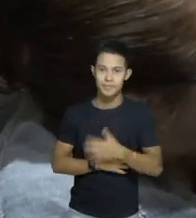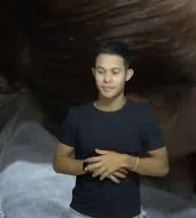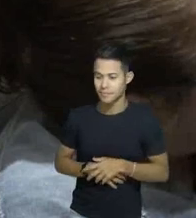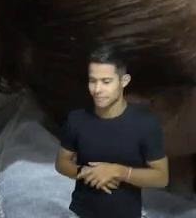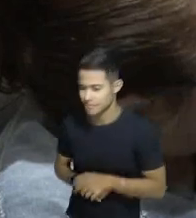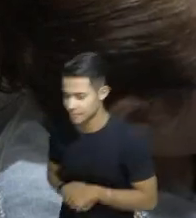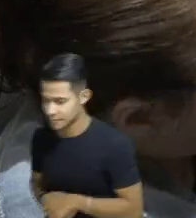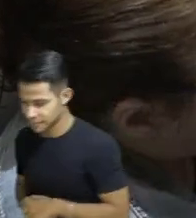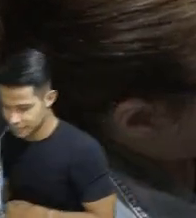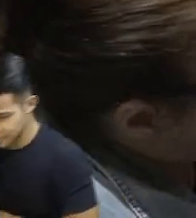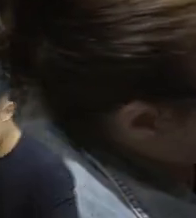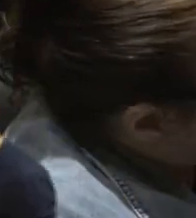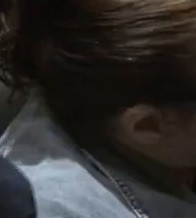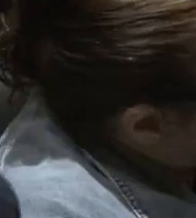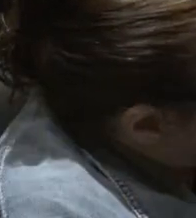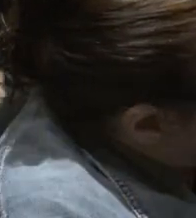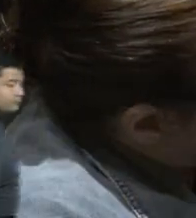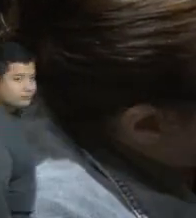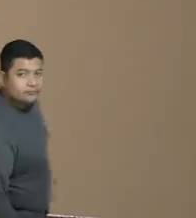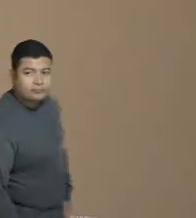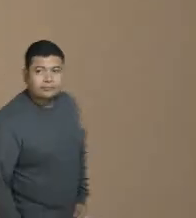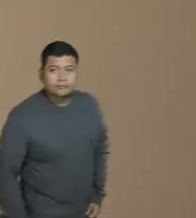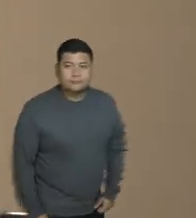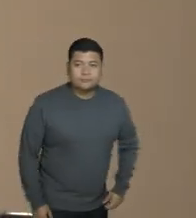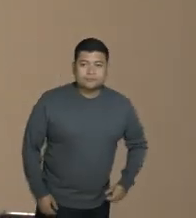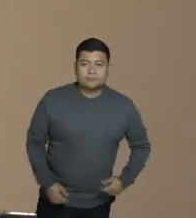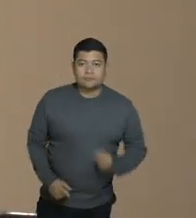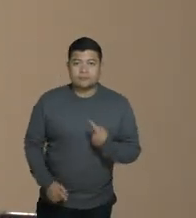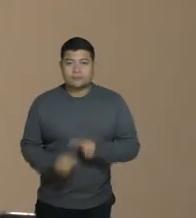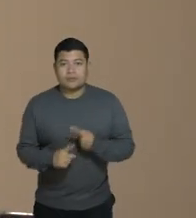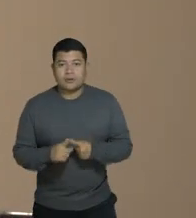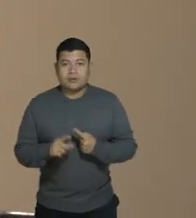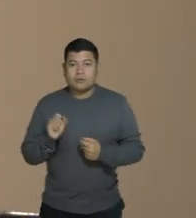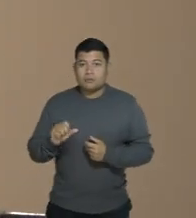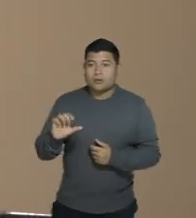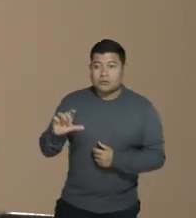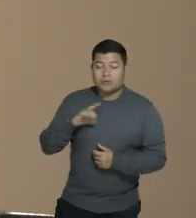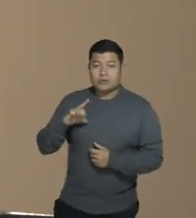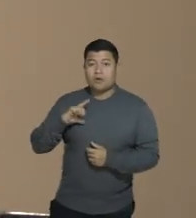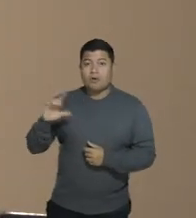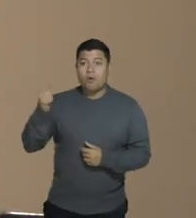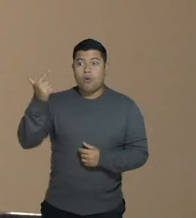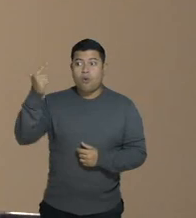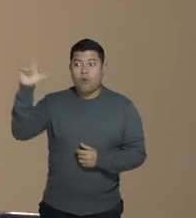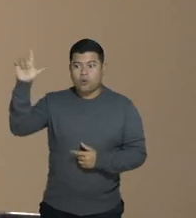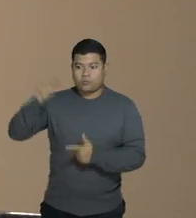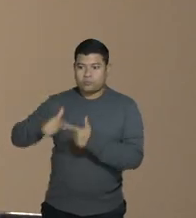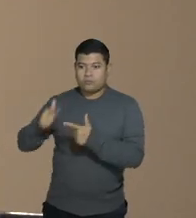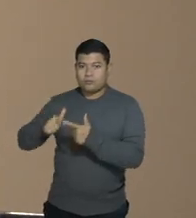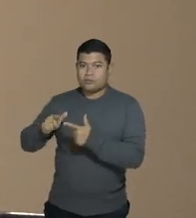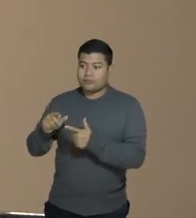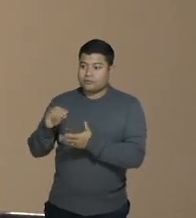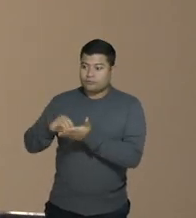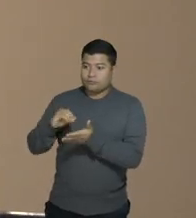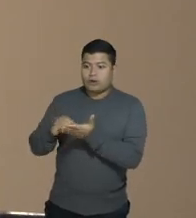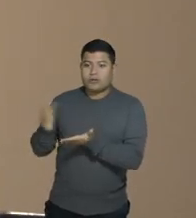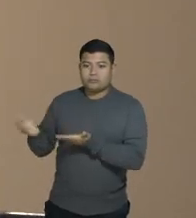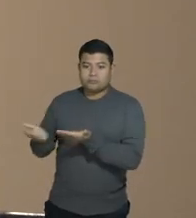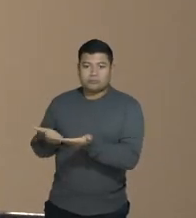Vamos avaliar. Entende? Porque talvez falte habilitar outra questão que ainda não está desenvolvida.